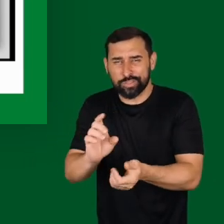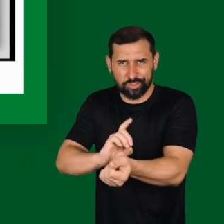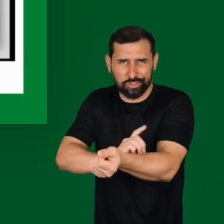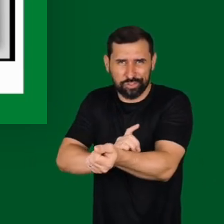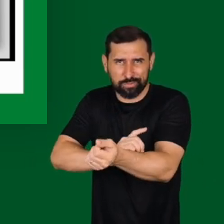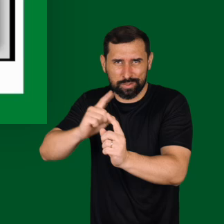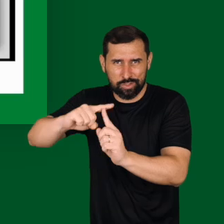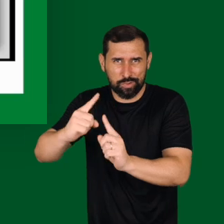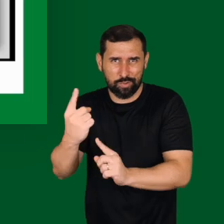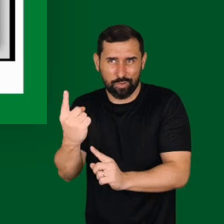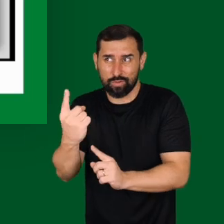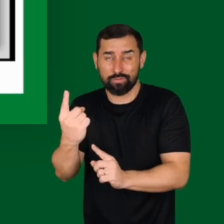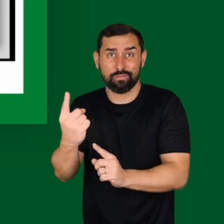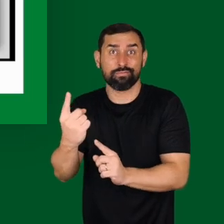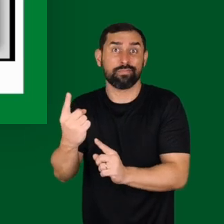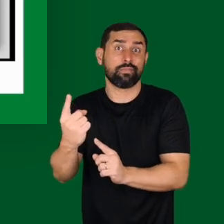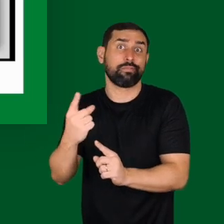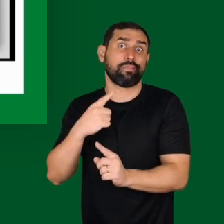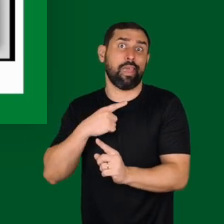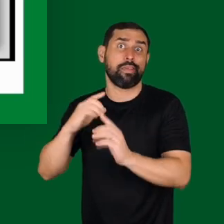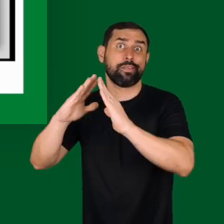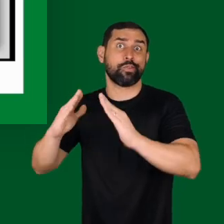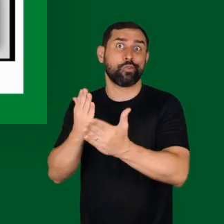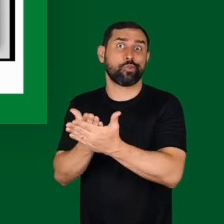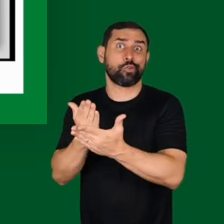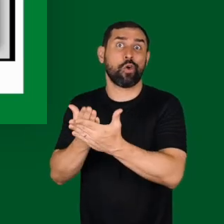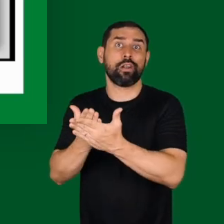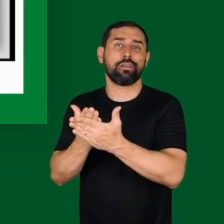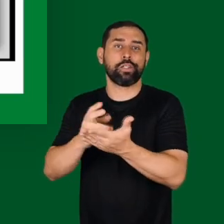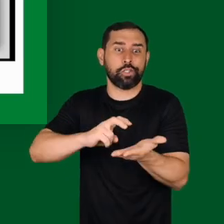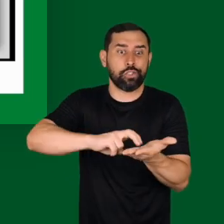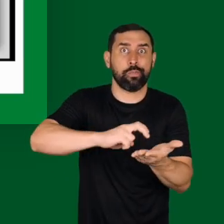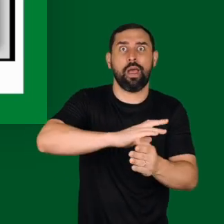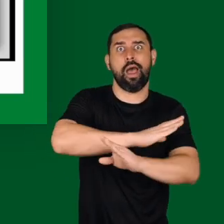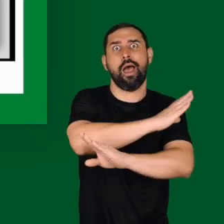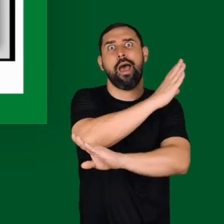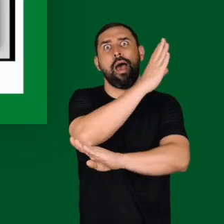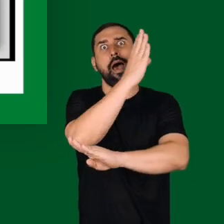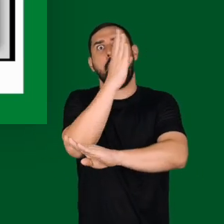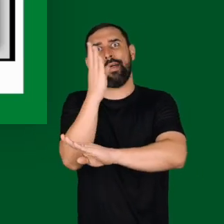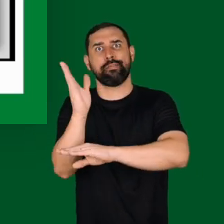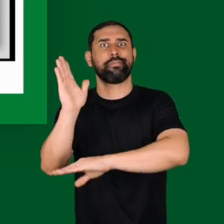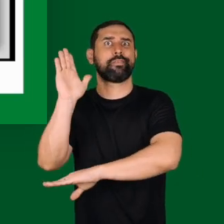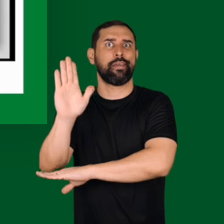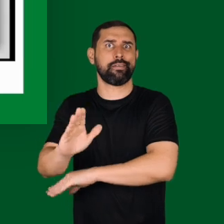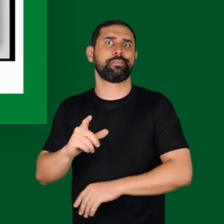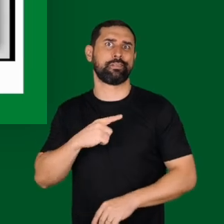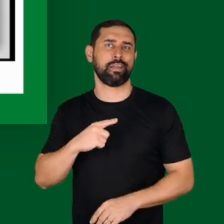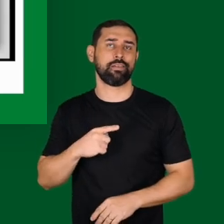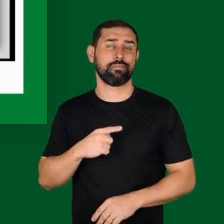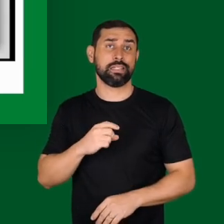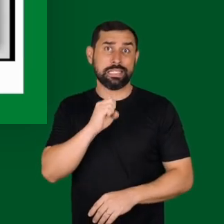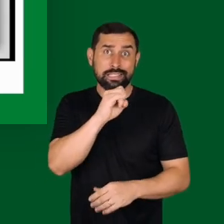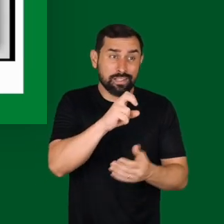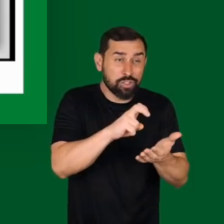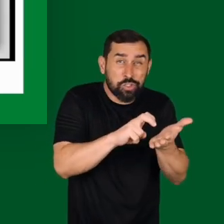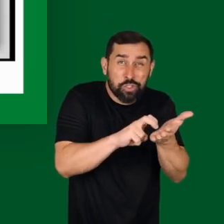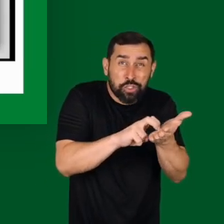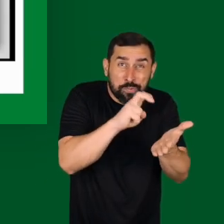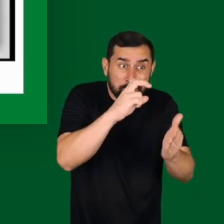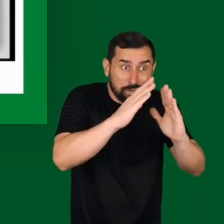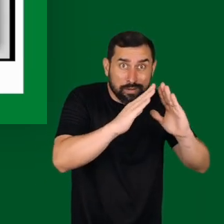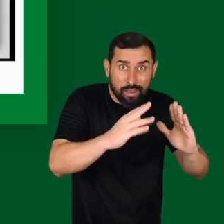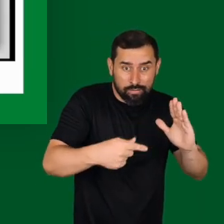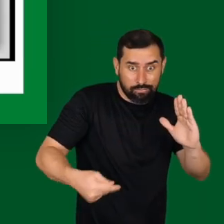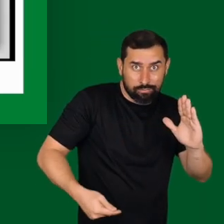que ficam na escola no período integral. Então, se ele aplicou essa aqui de manhã em casa, ele vai precisar